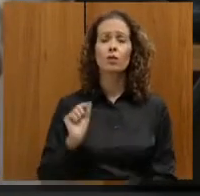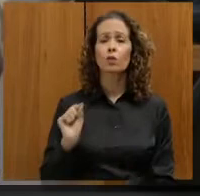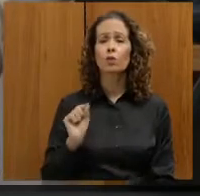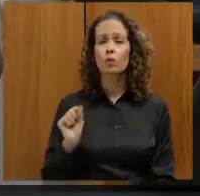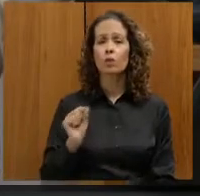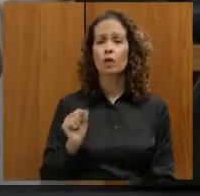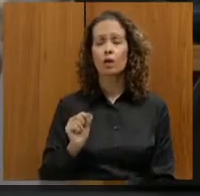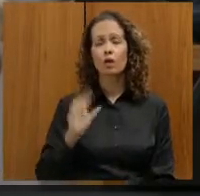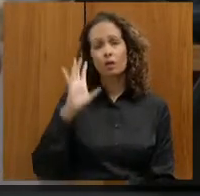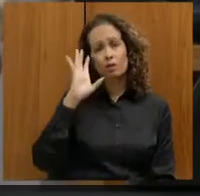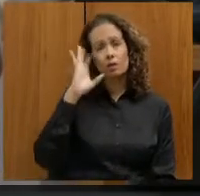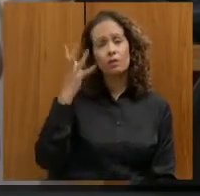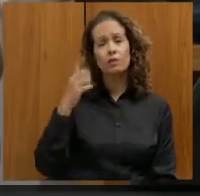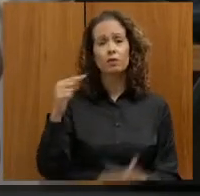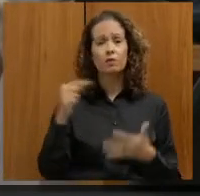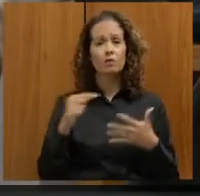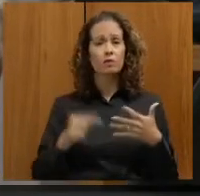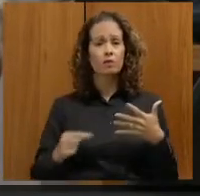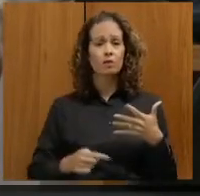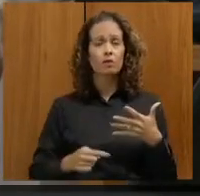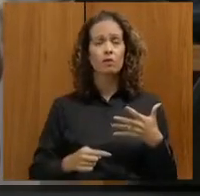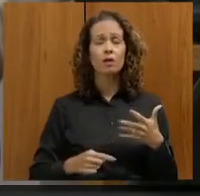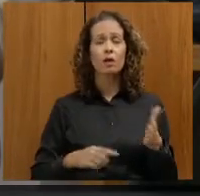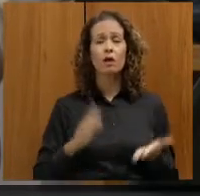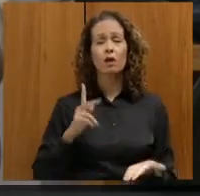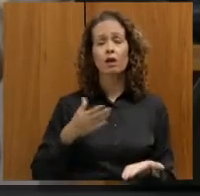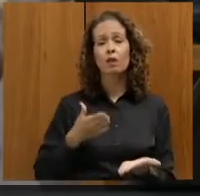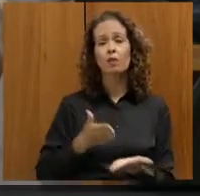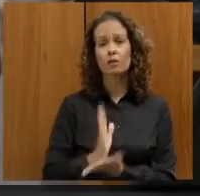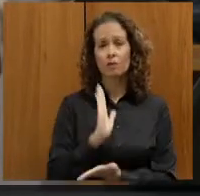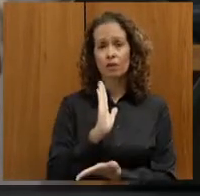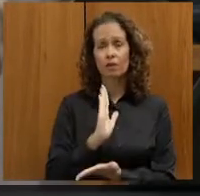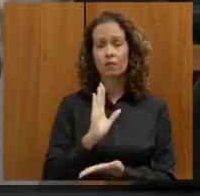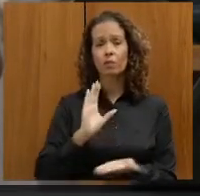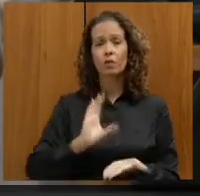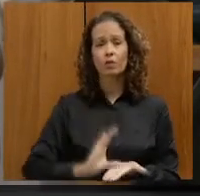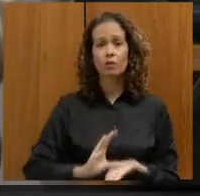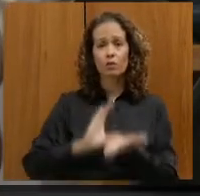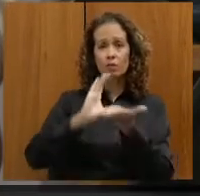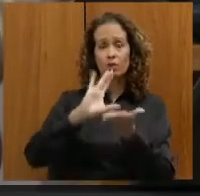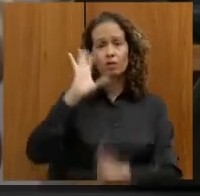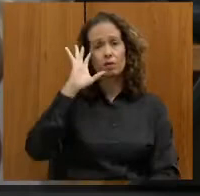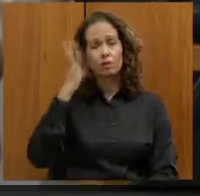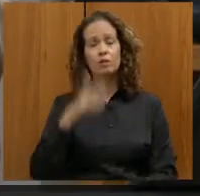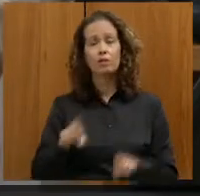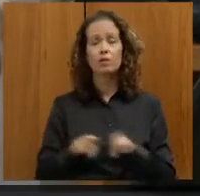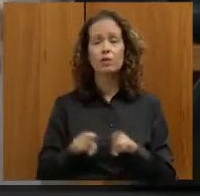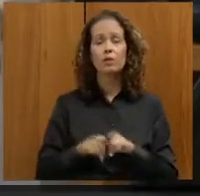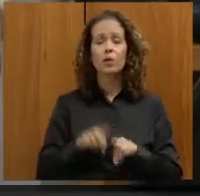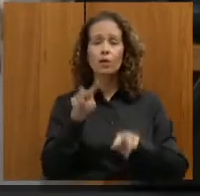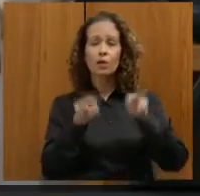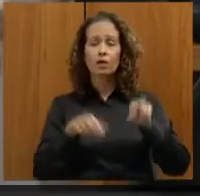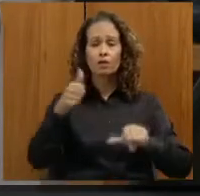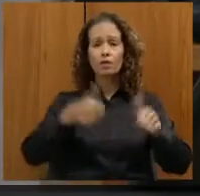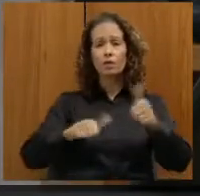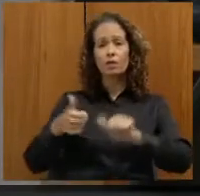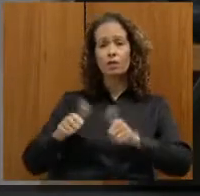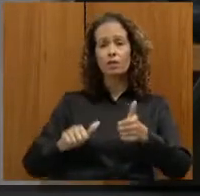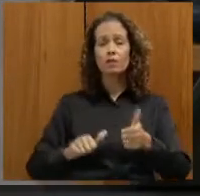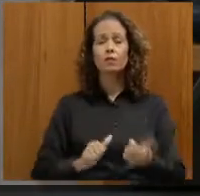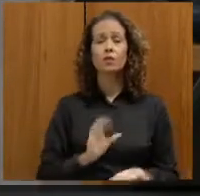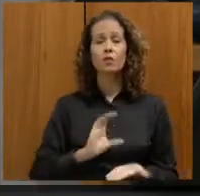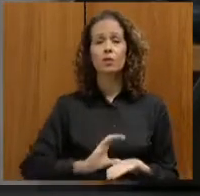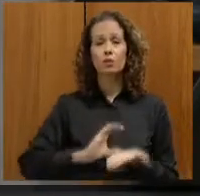decisões aprovadas pelo conselho de compatibilidade com as decisões e avaliações realizadas pelo conselho de